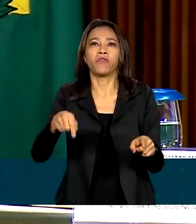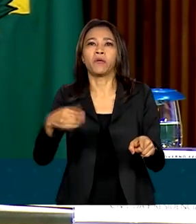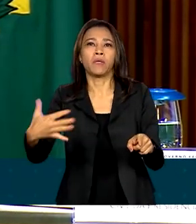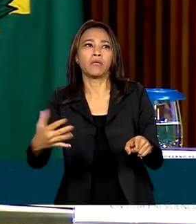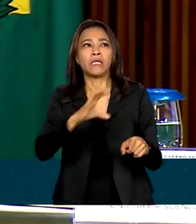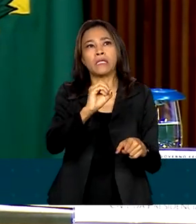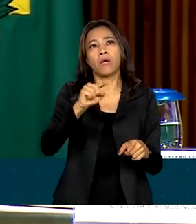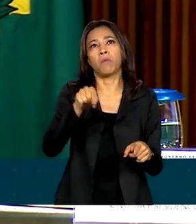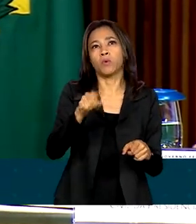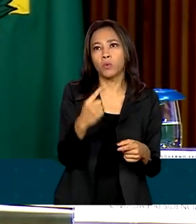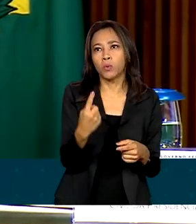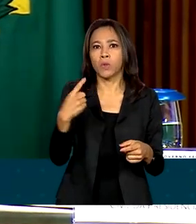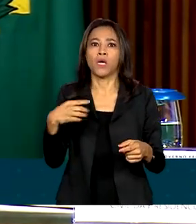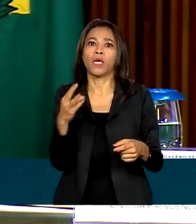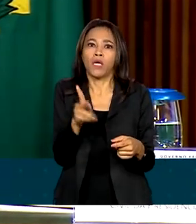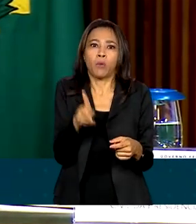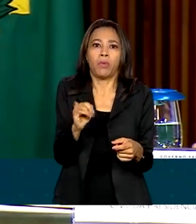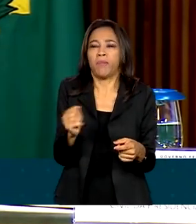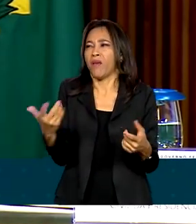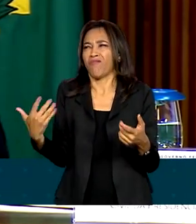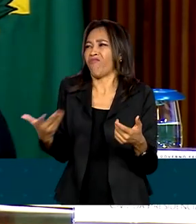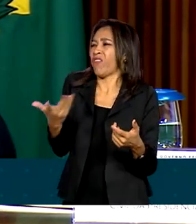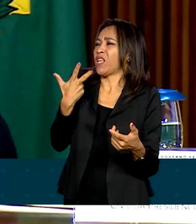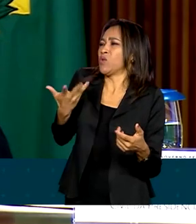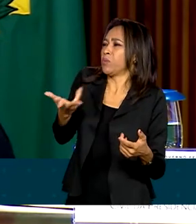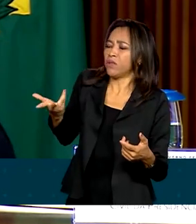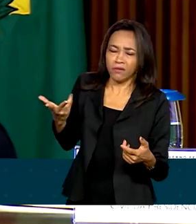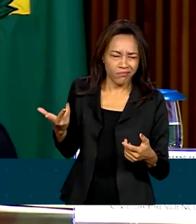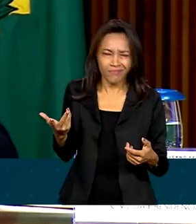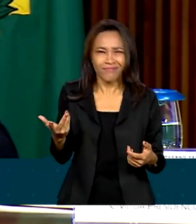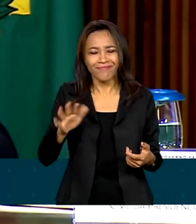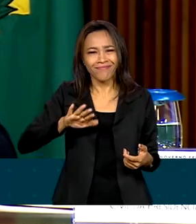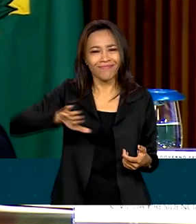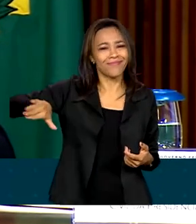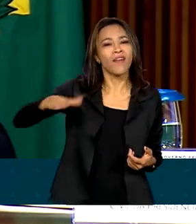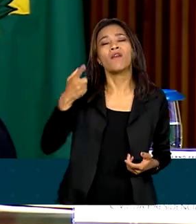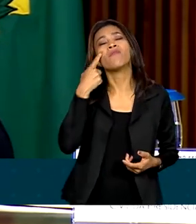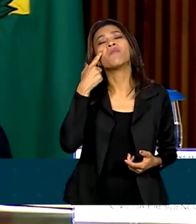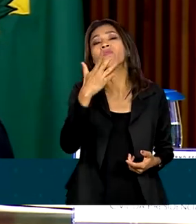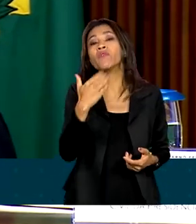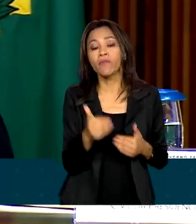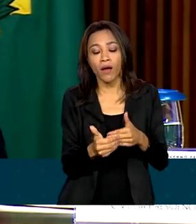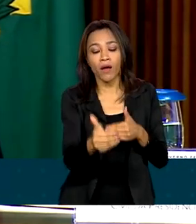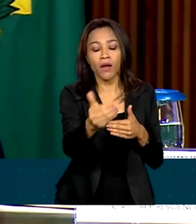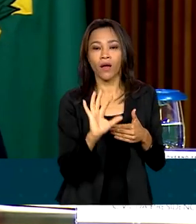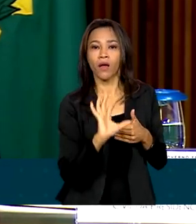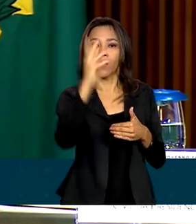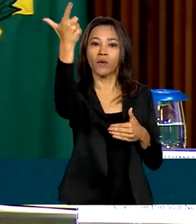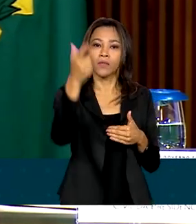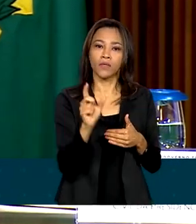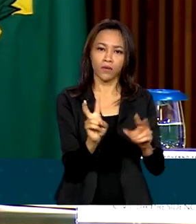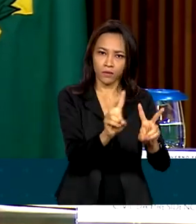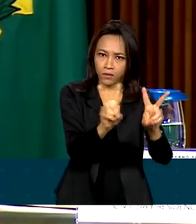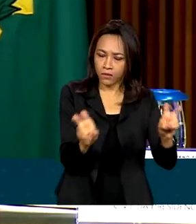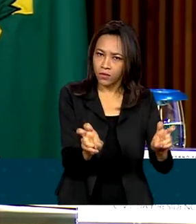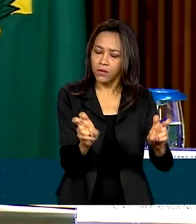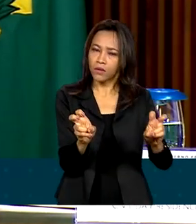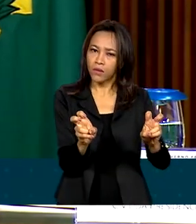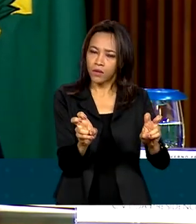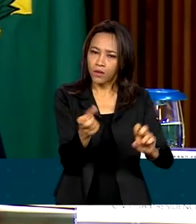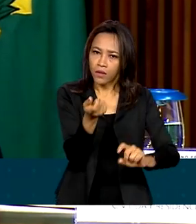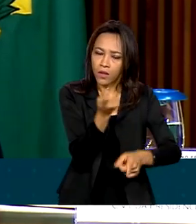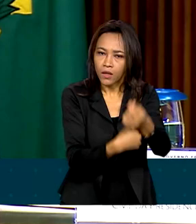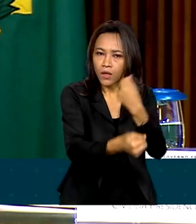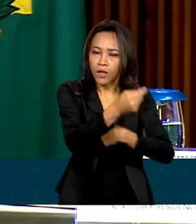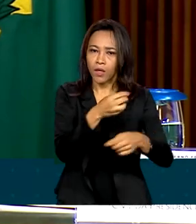quantas, 0,1% de que o PIB não seja das quantas. Vamos ver o que vai acontecer quando a chamada economia micro,